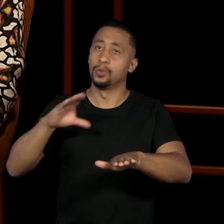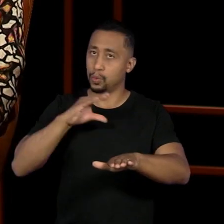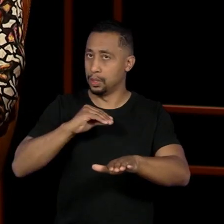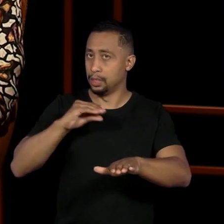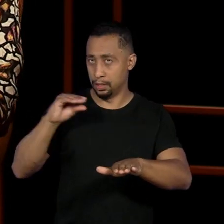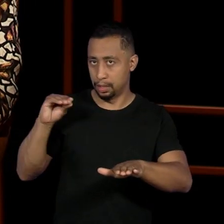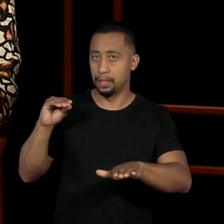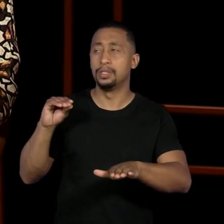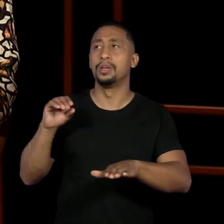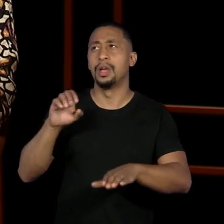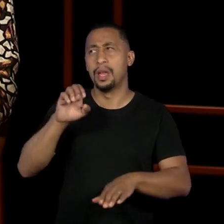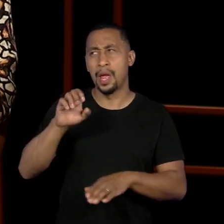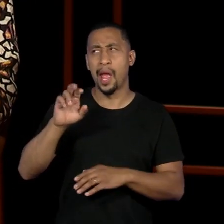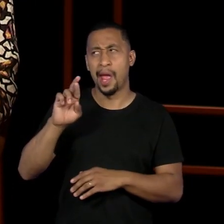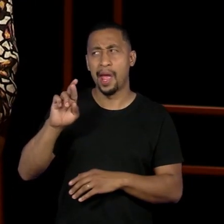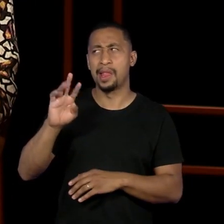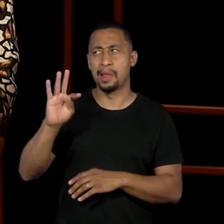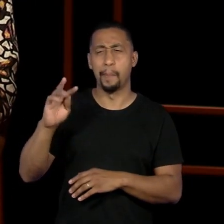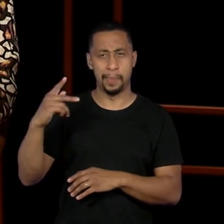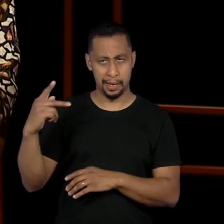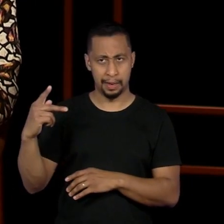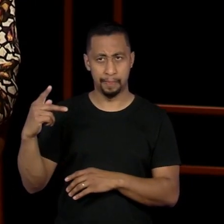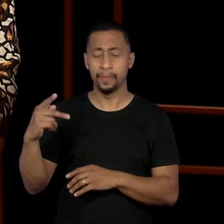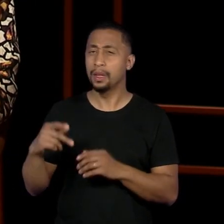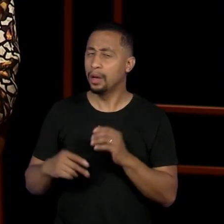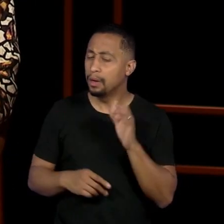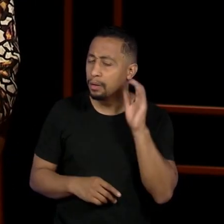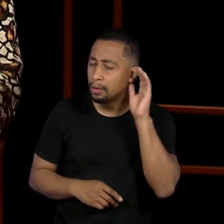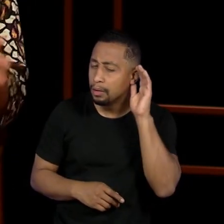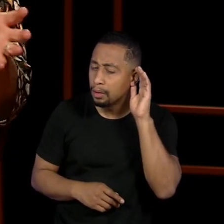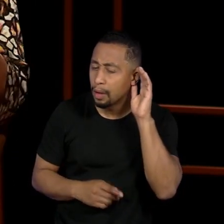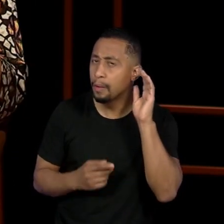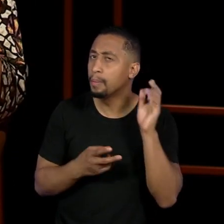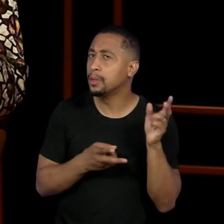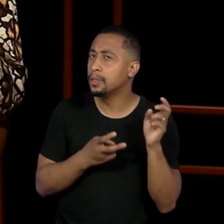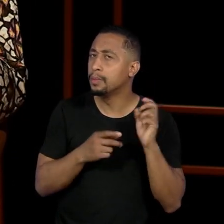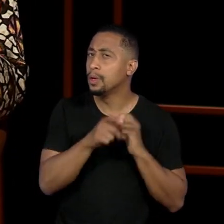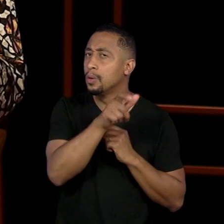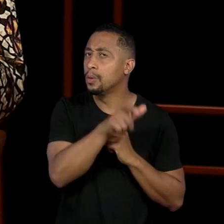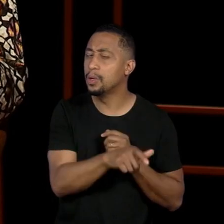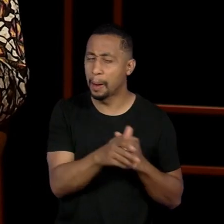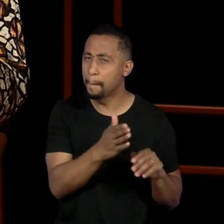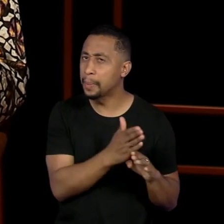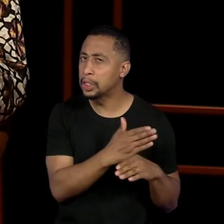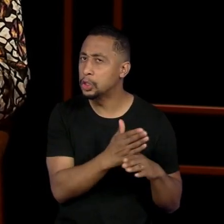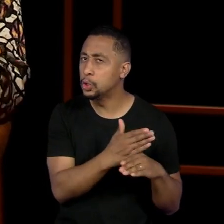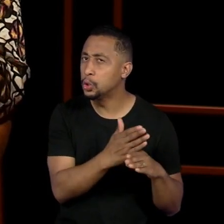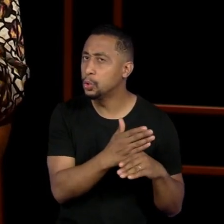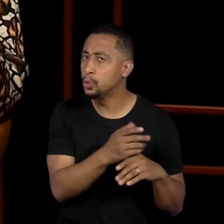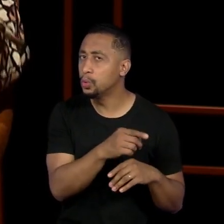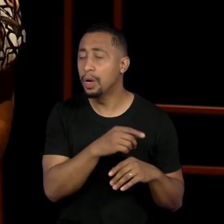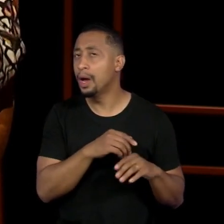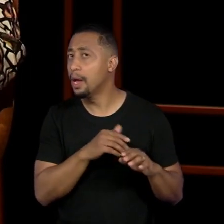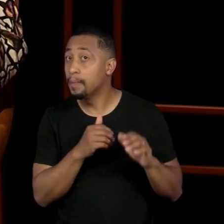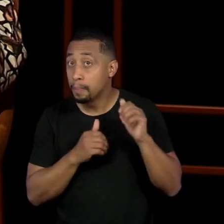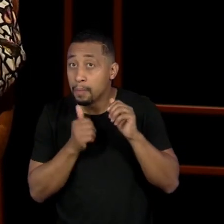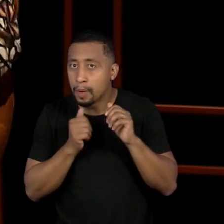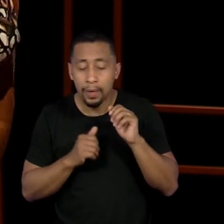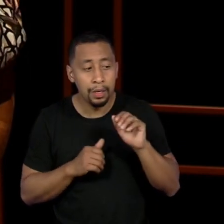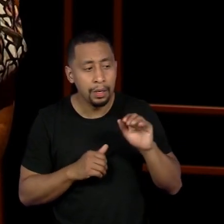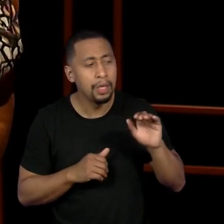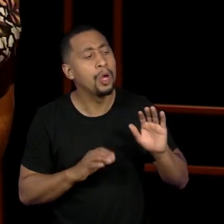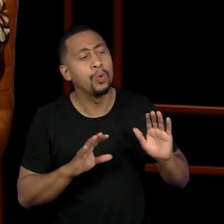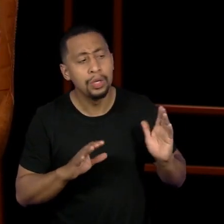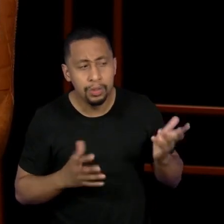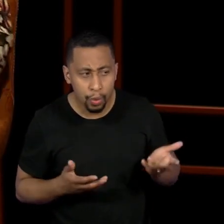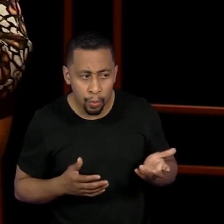portuguesa, ouviu a conversa e disse, e o Cleiton, mas o fulano não está, não. E a minha mãe disse, mas não se preocupe,